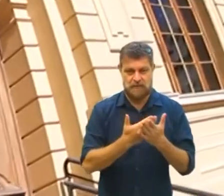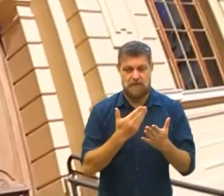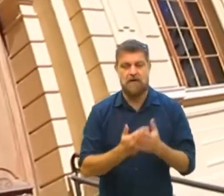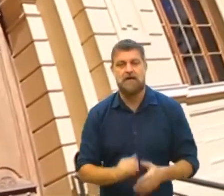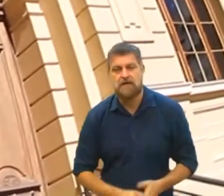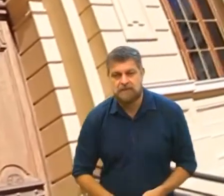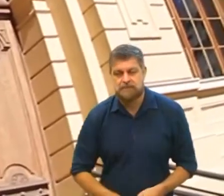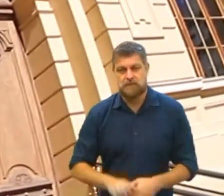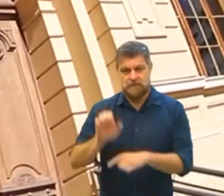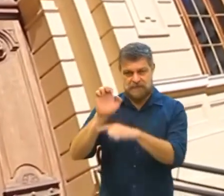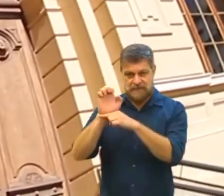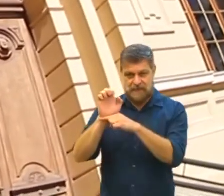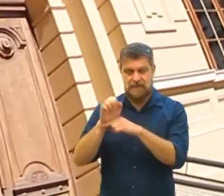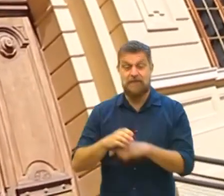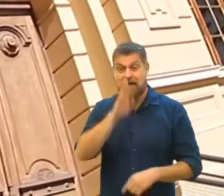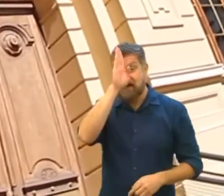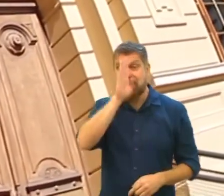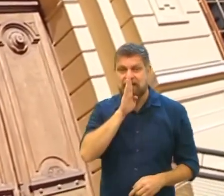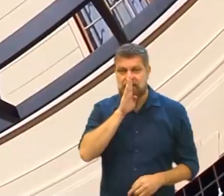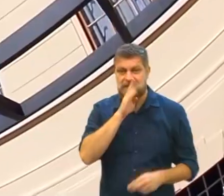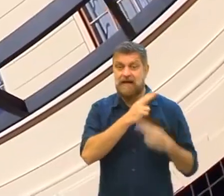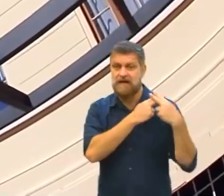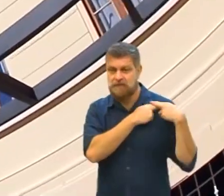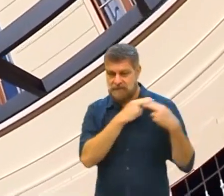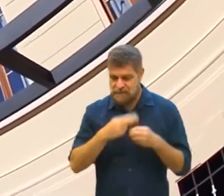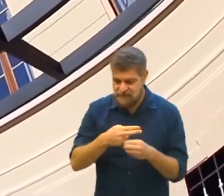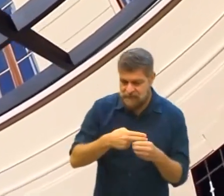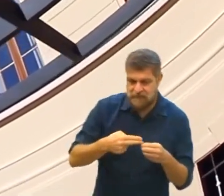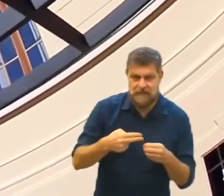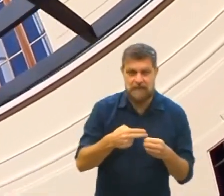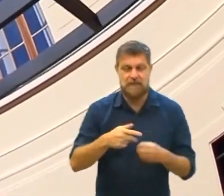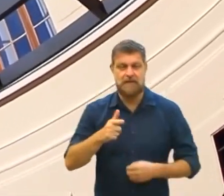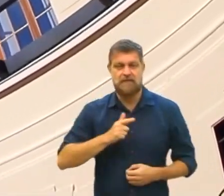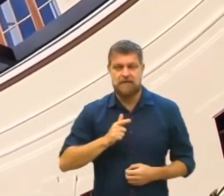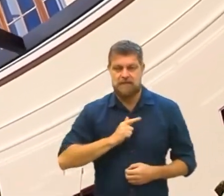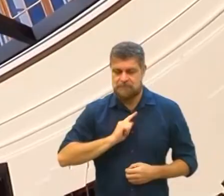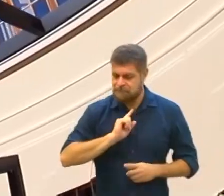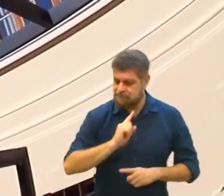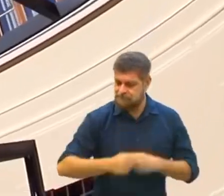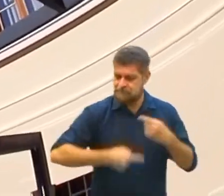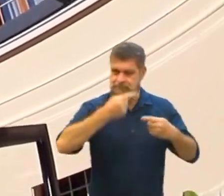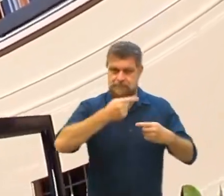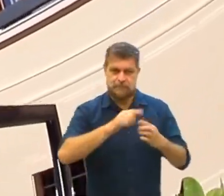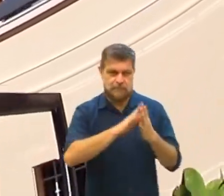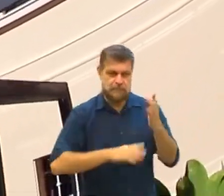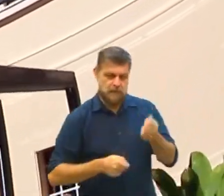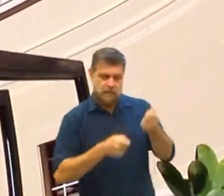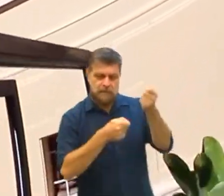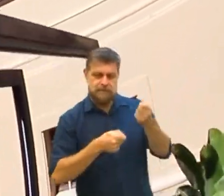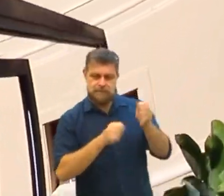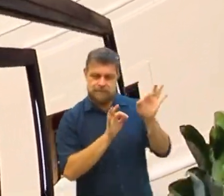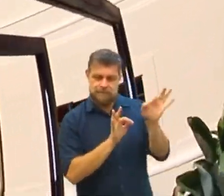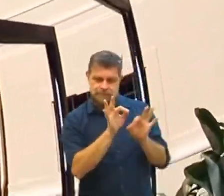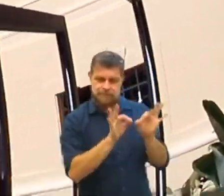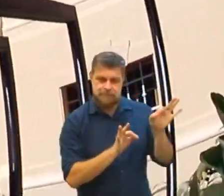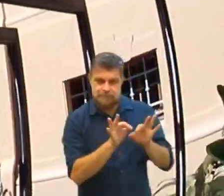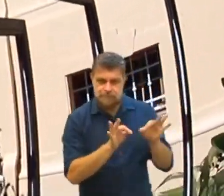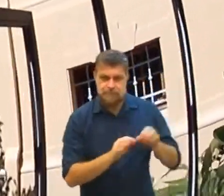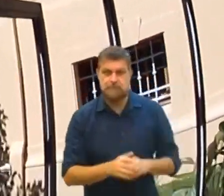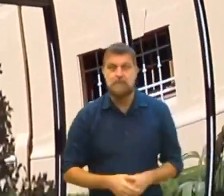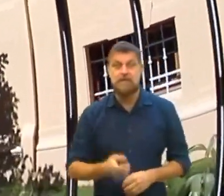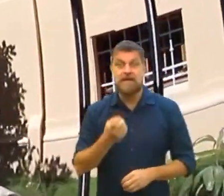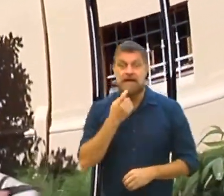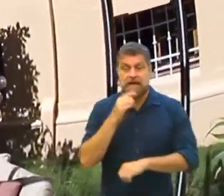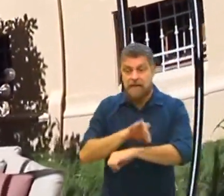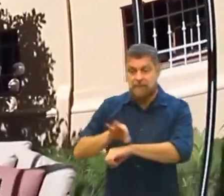Cotuca, Colégio Técnico Estadual gratuito subordinado à Unicamp, ganhou vida para receber o Campinas Decor, que abre